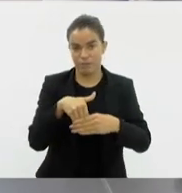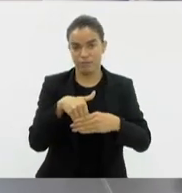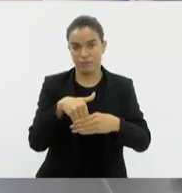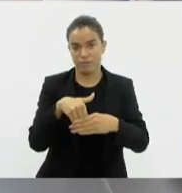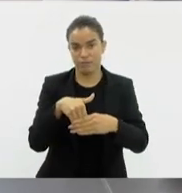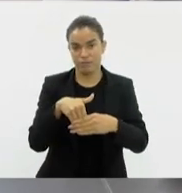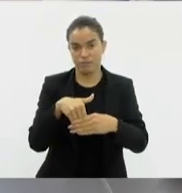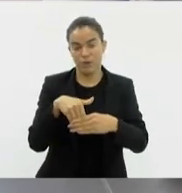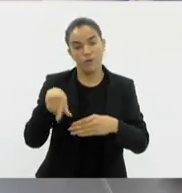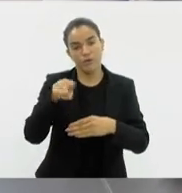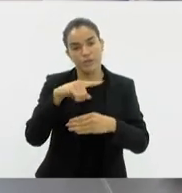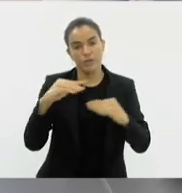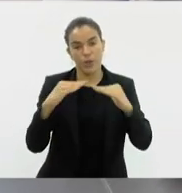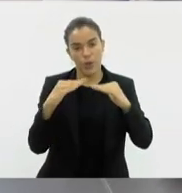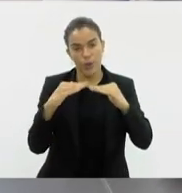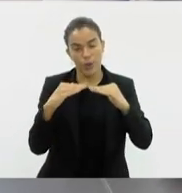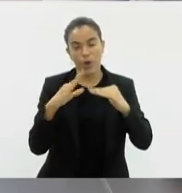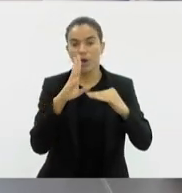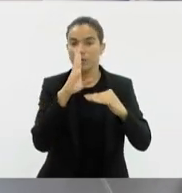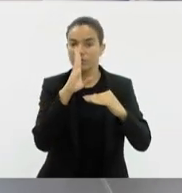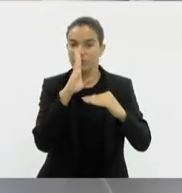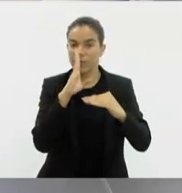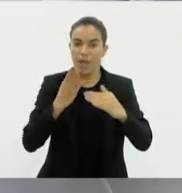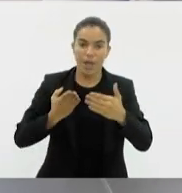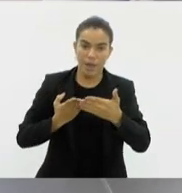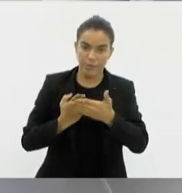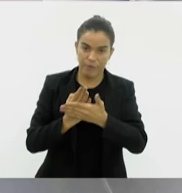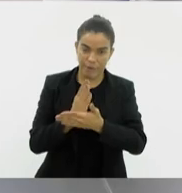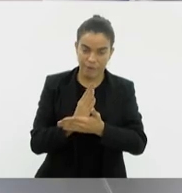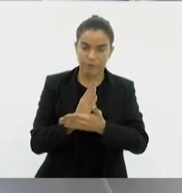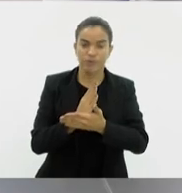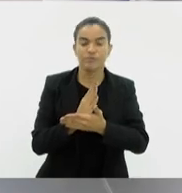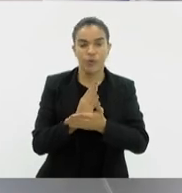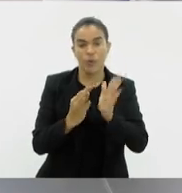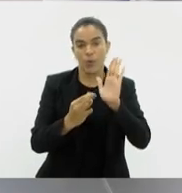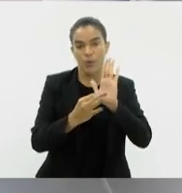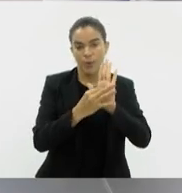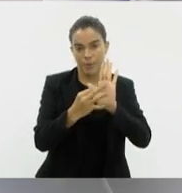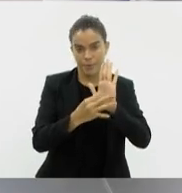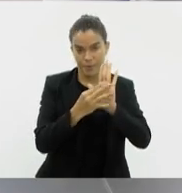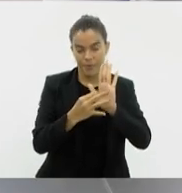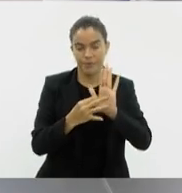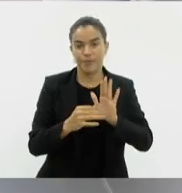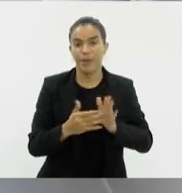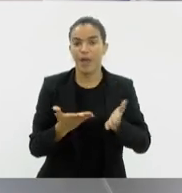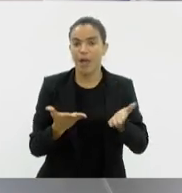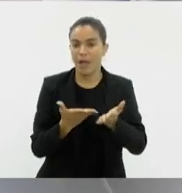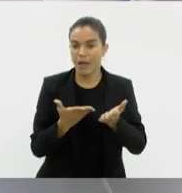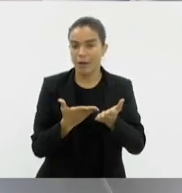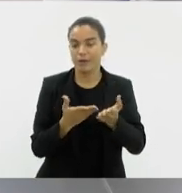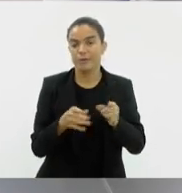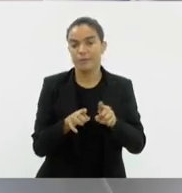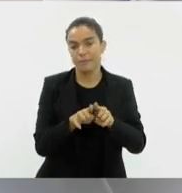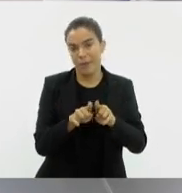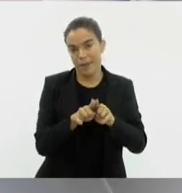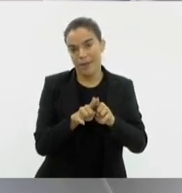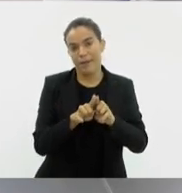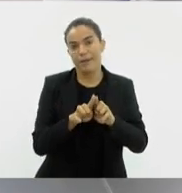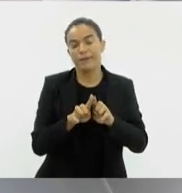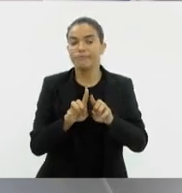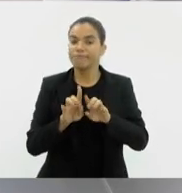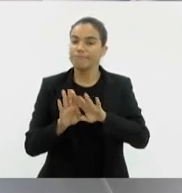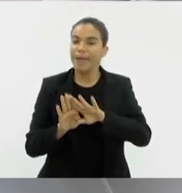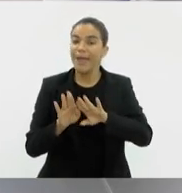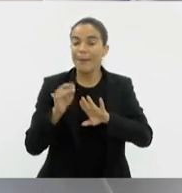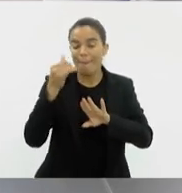votação, senhores que aprovam, permaneçam como estão, aprovados os pareceres, ressalvados os que foram retirados.